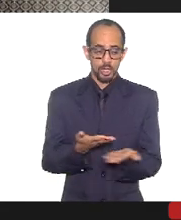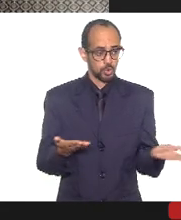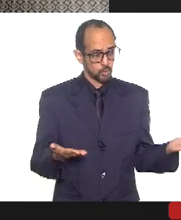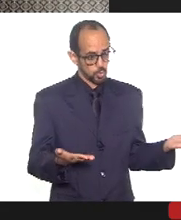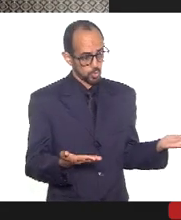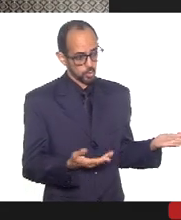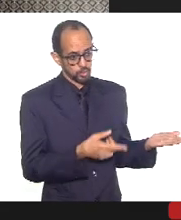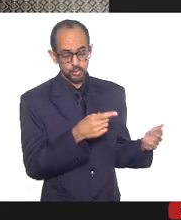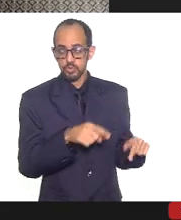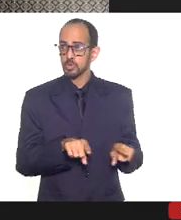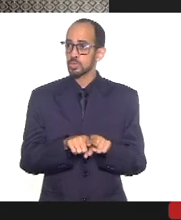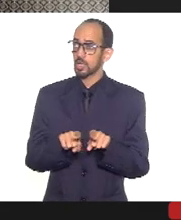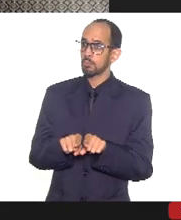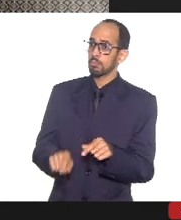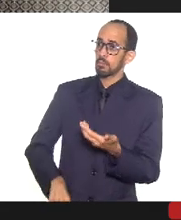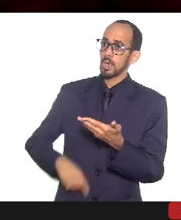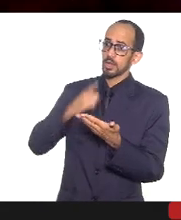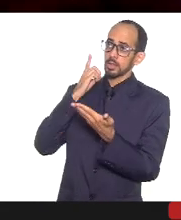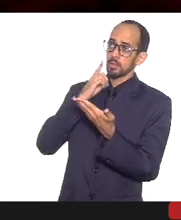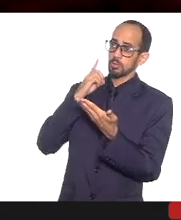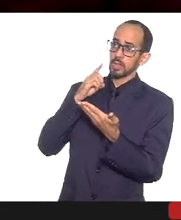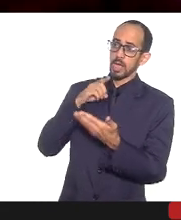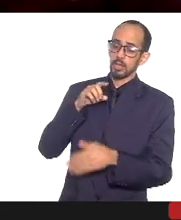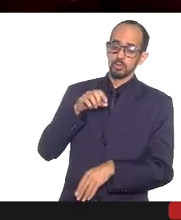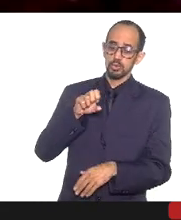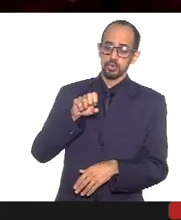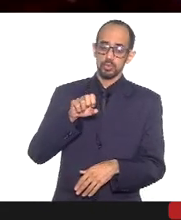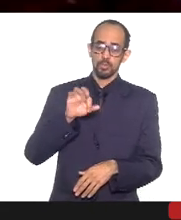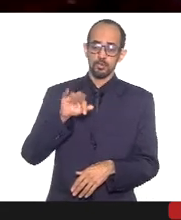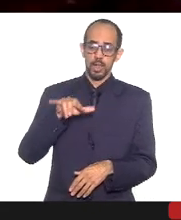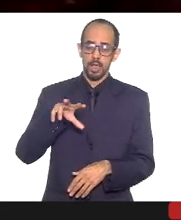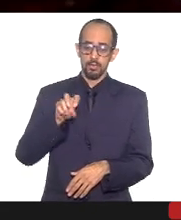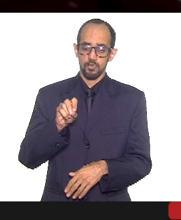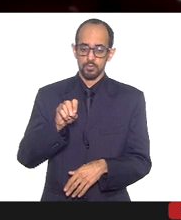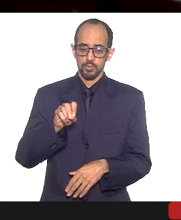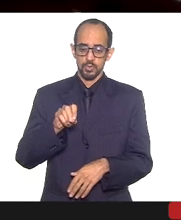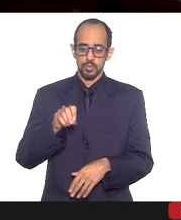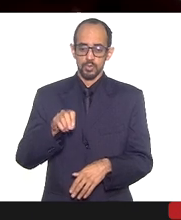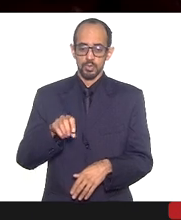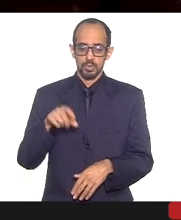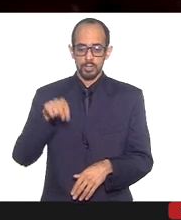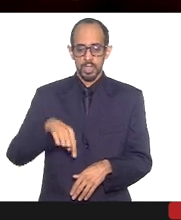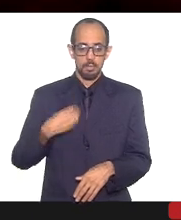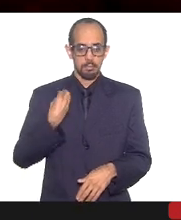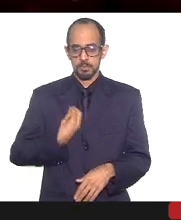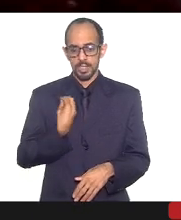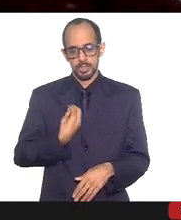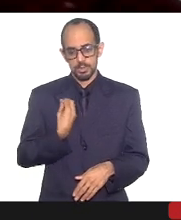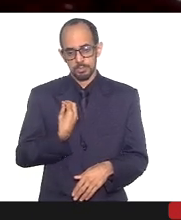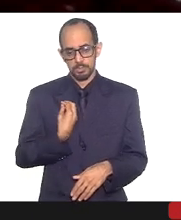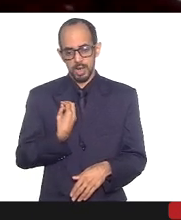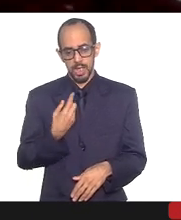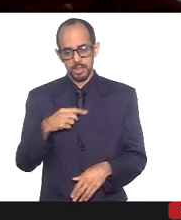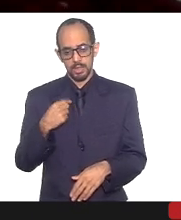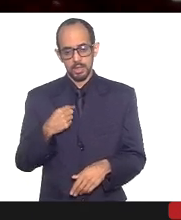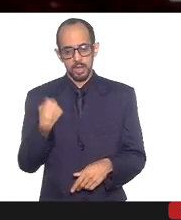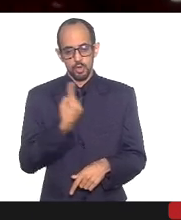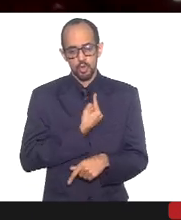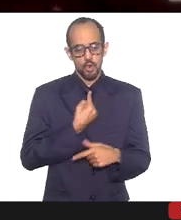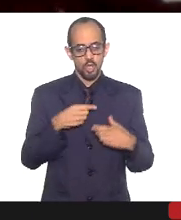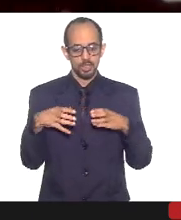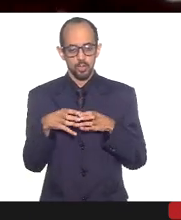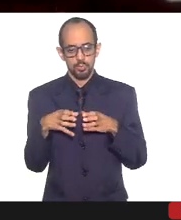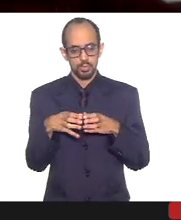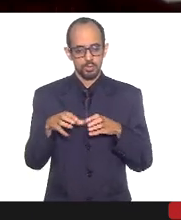Flávio Serafini. É um prazer muito grande estar participando novamente de uma comissão, uma reunião da nossa Comissão de Educação. Um bom dia